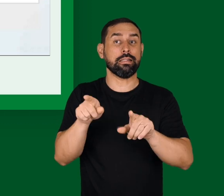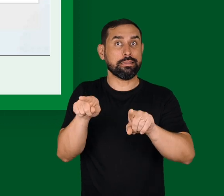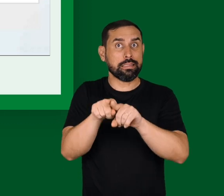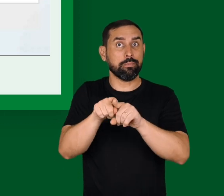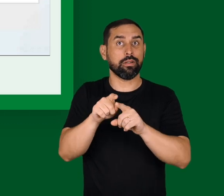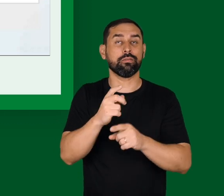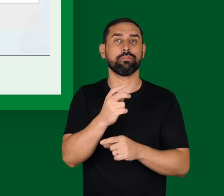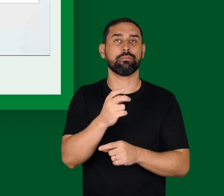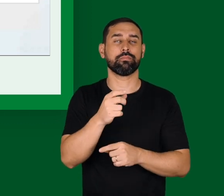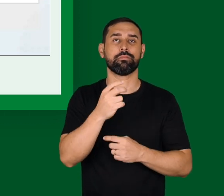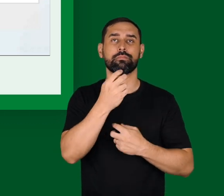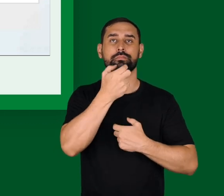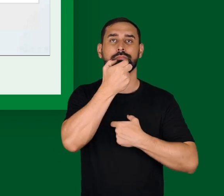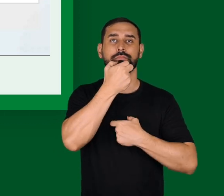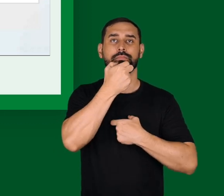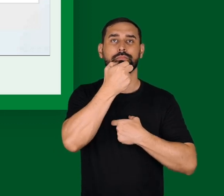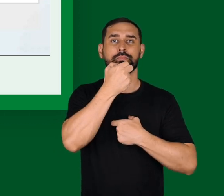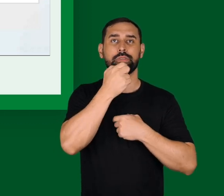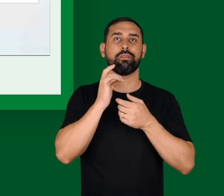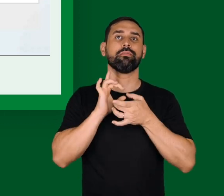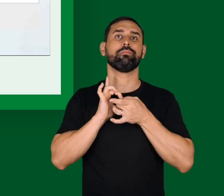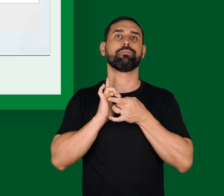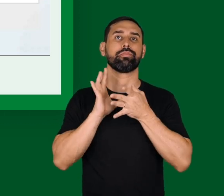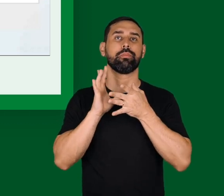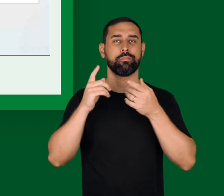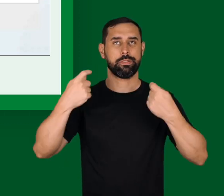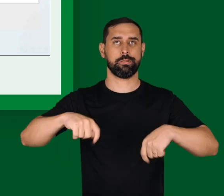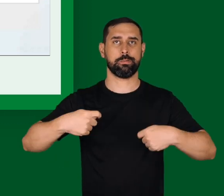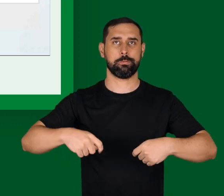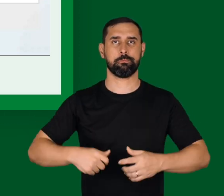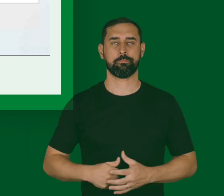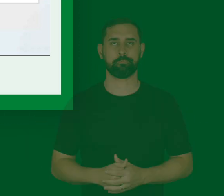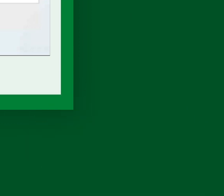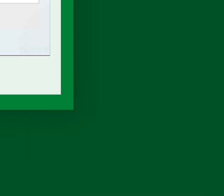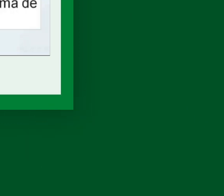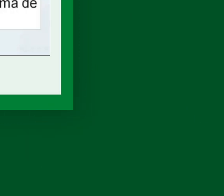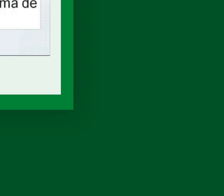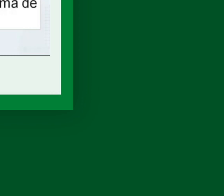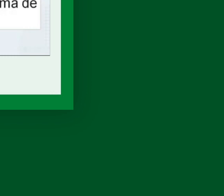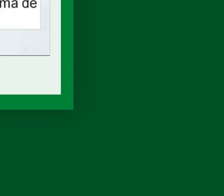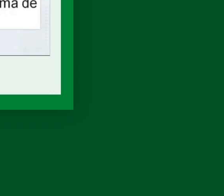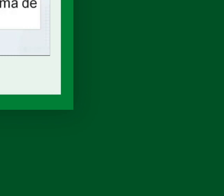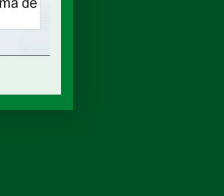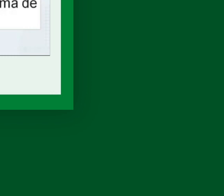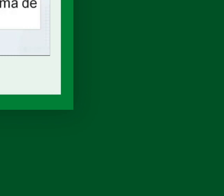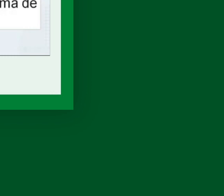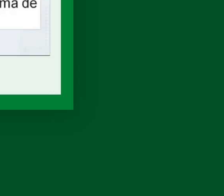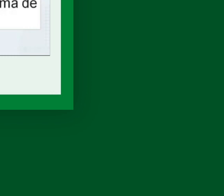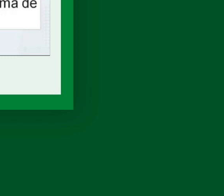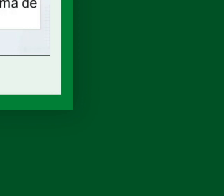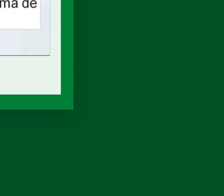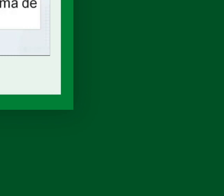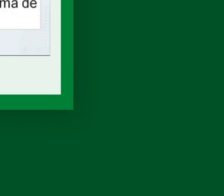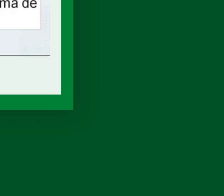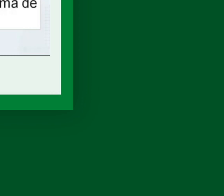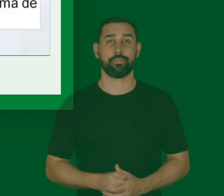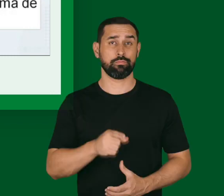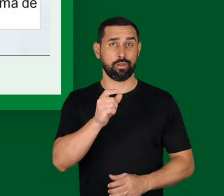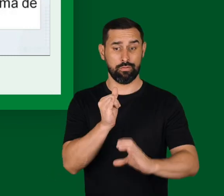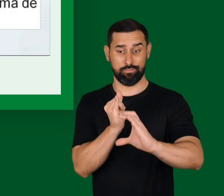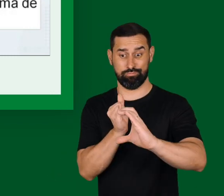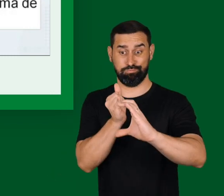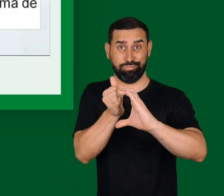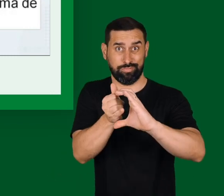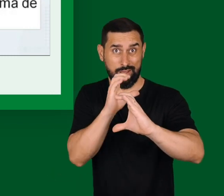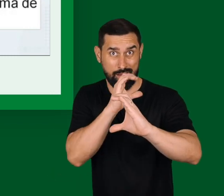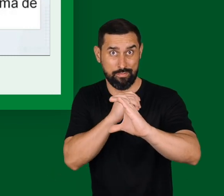mas na garantia de que você desobstruiu previamente aquela via aérea, tá? Então,